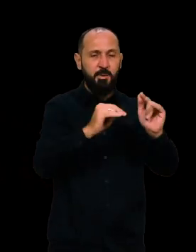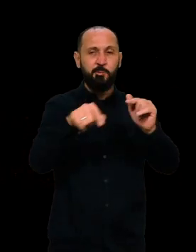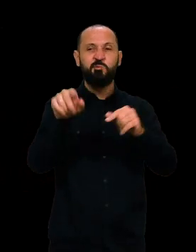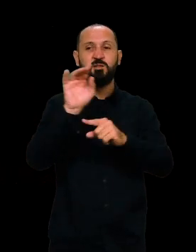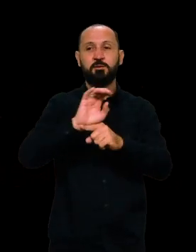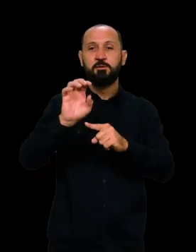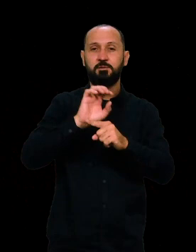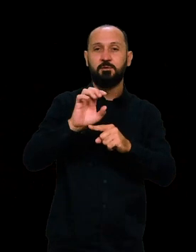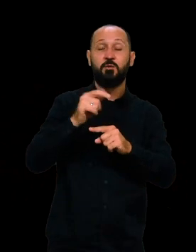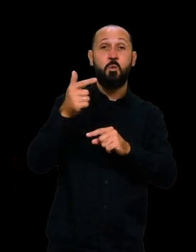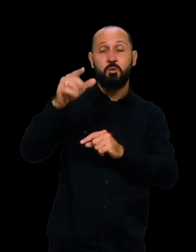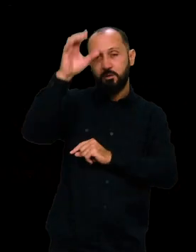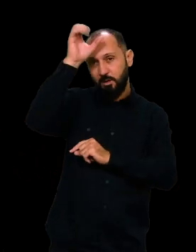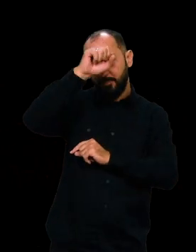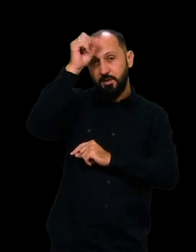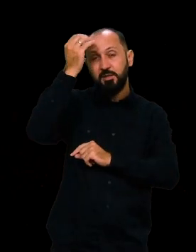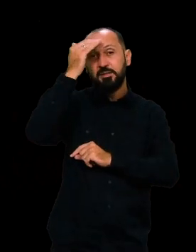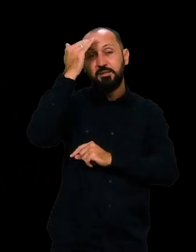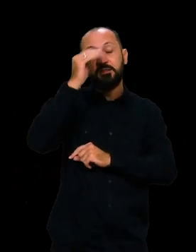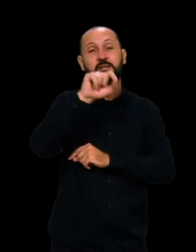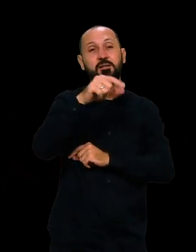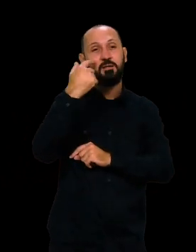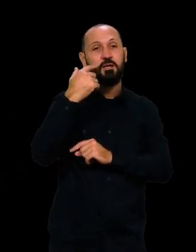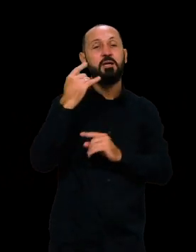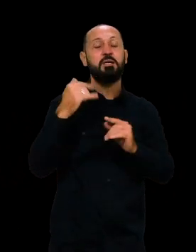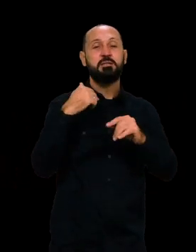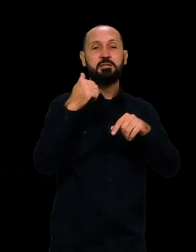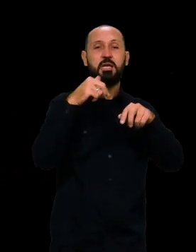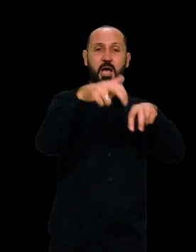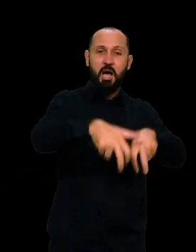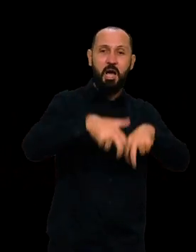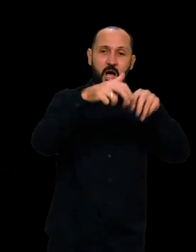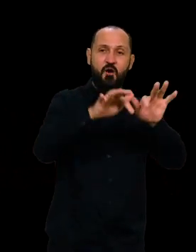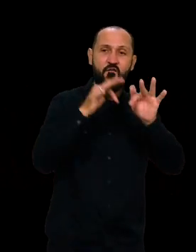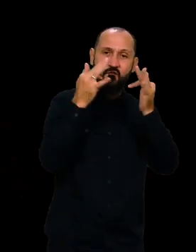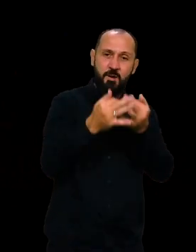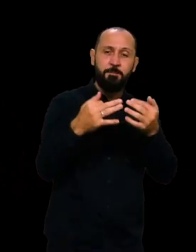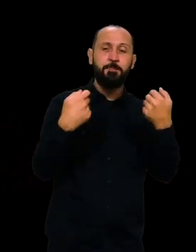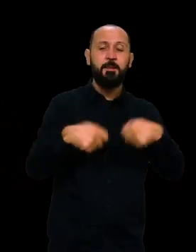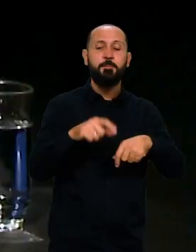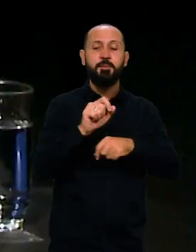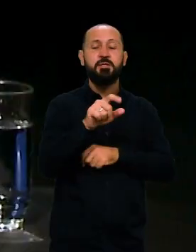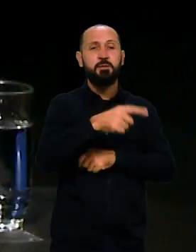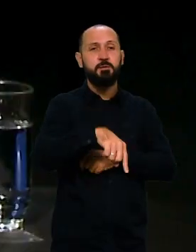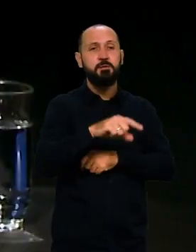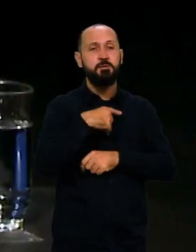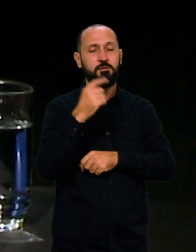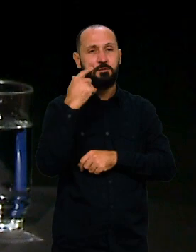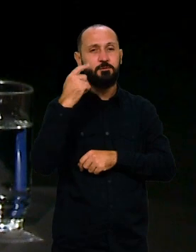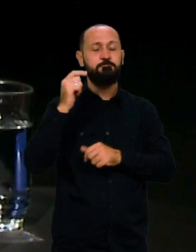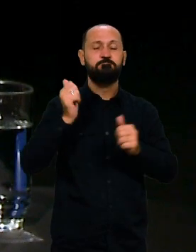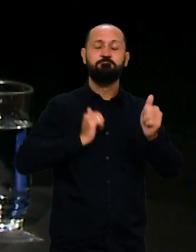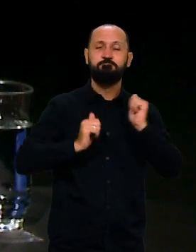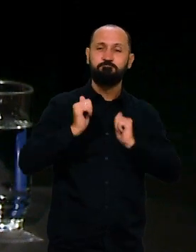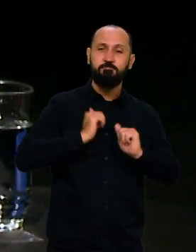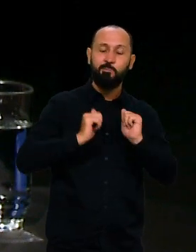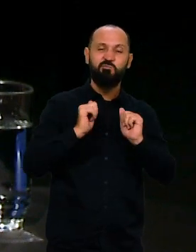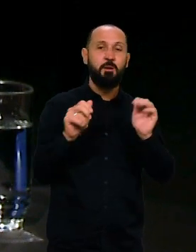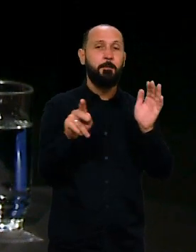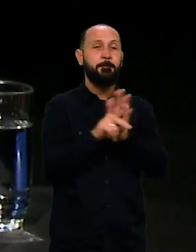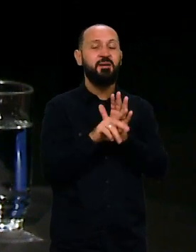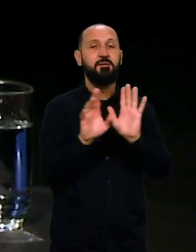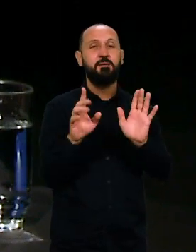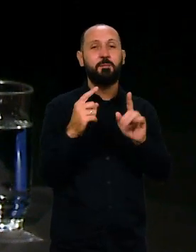praticamente todos os assentamentos do Estado. Aí foi um outro aprendizado, entender esse agricultor familiar, sim, entender as necessidades, entender esse